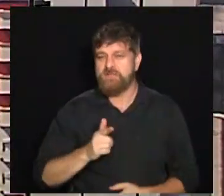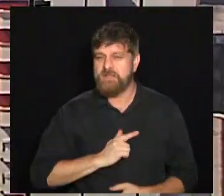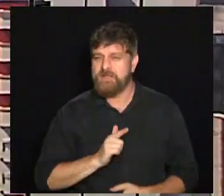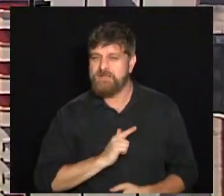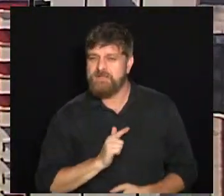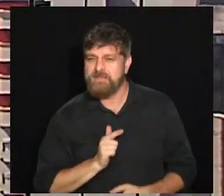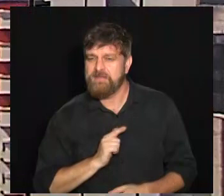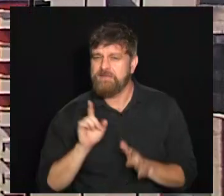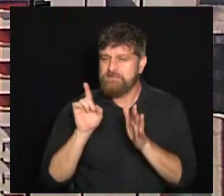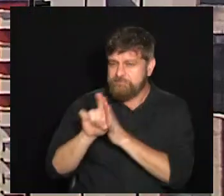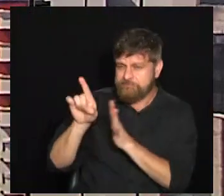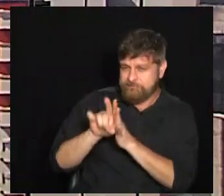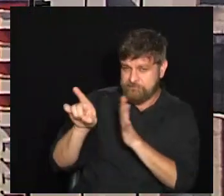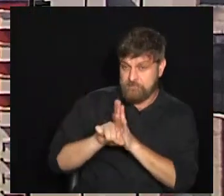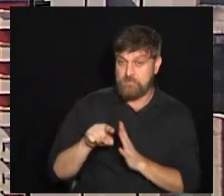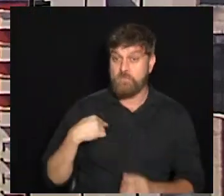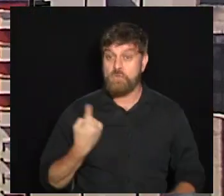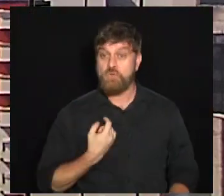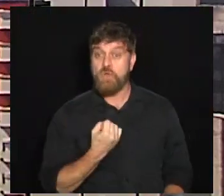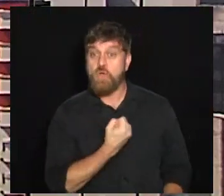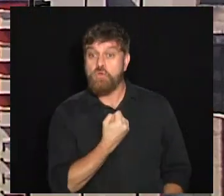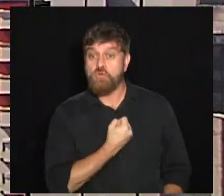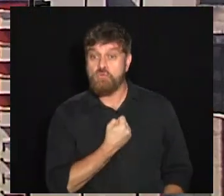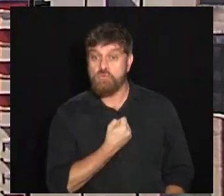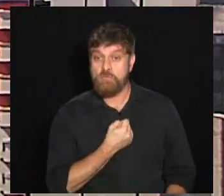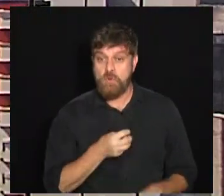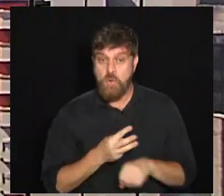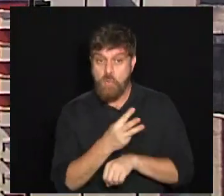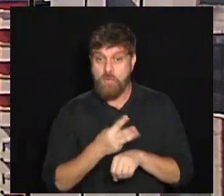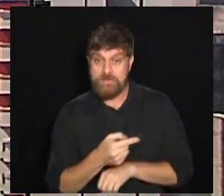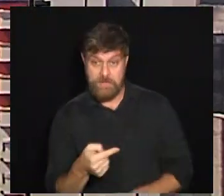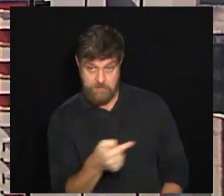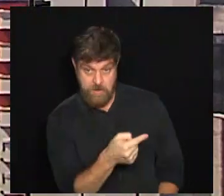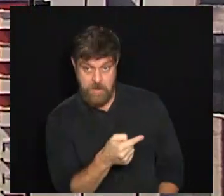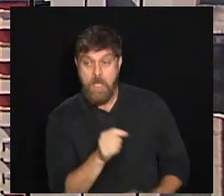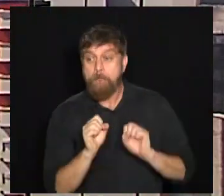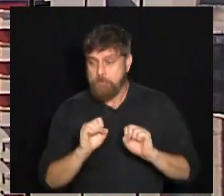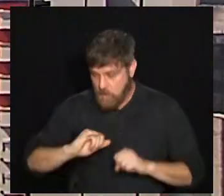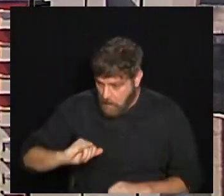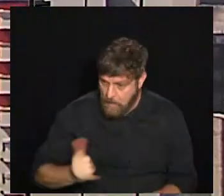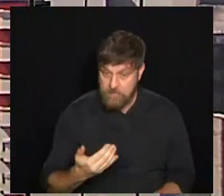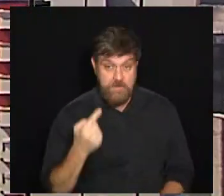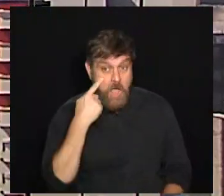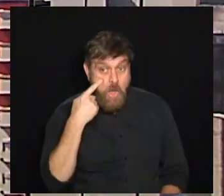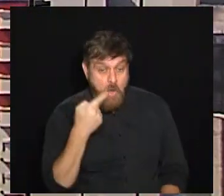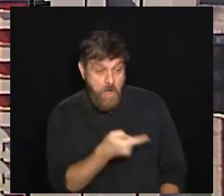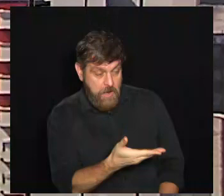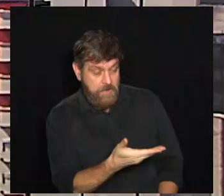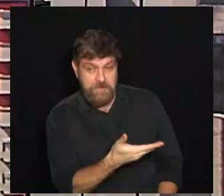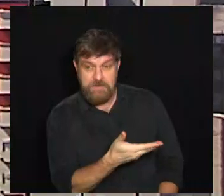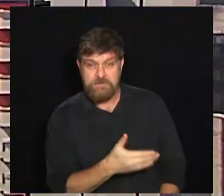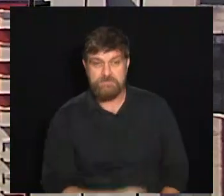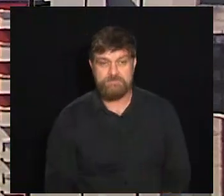alguma questão, o nosso número de WhatsApp está disponível. Olha aí na sua tela,